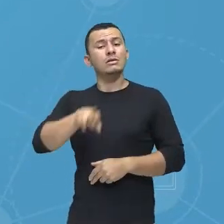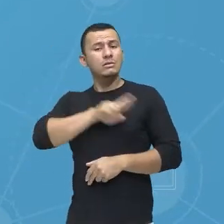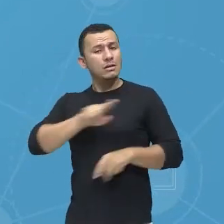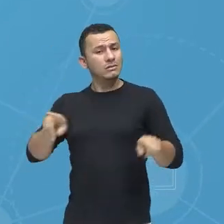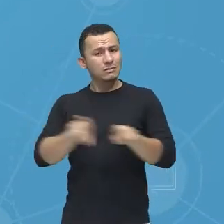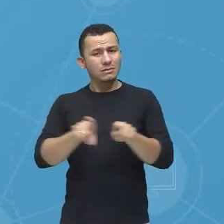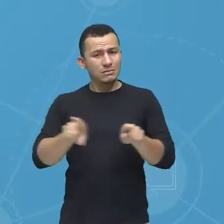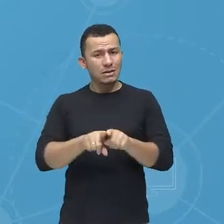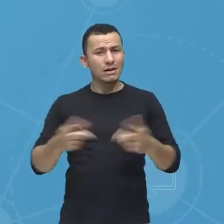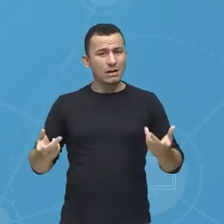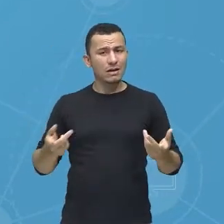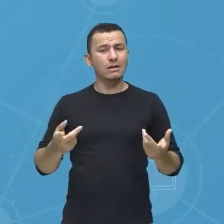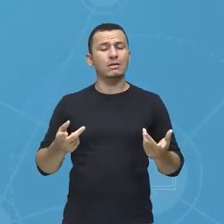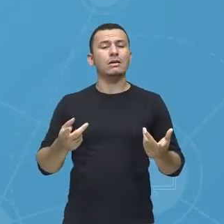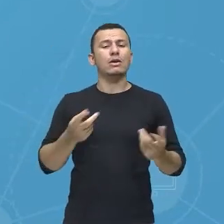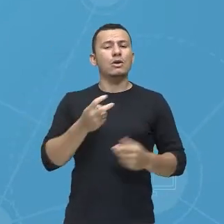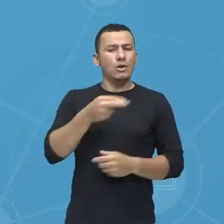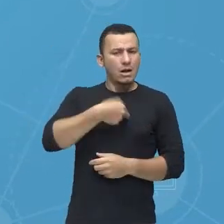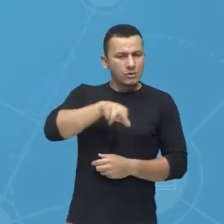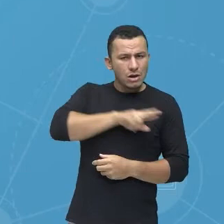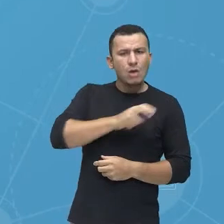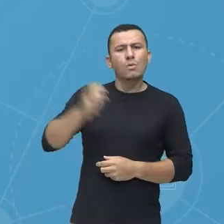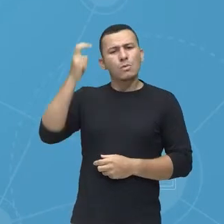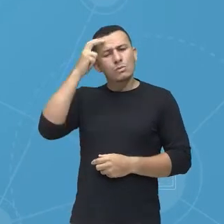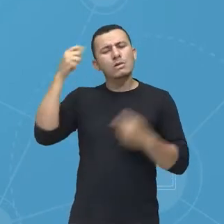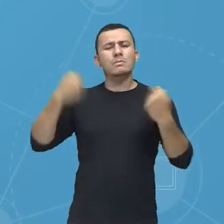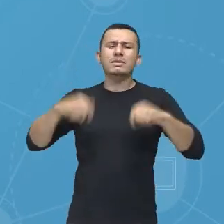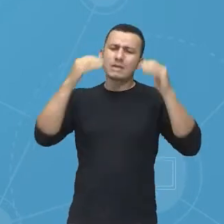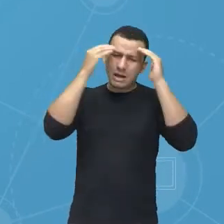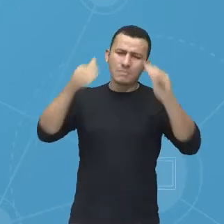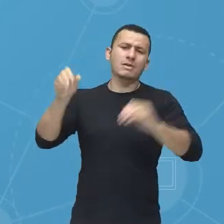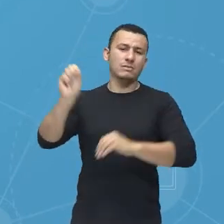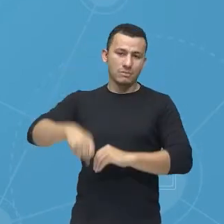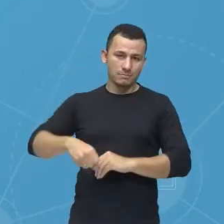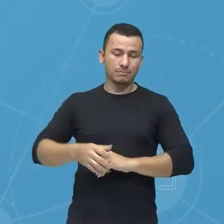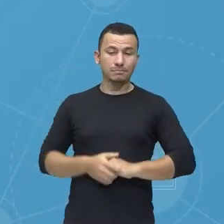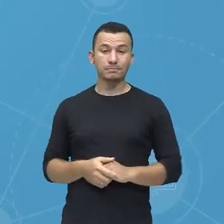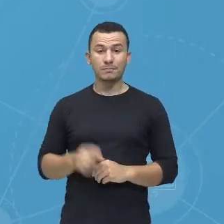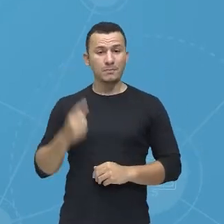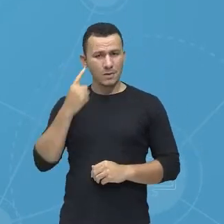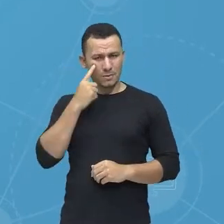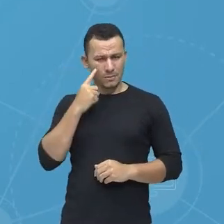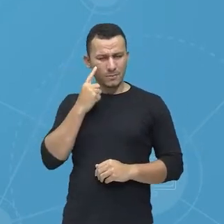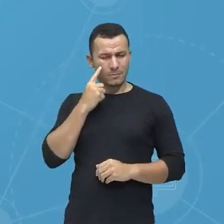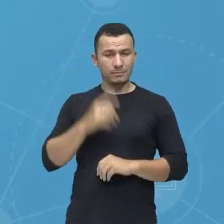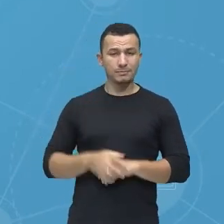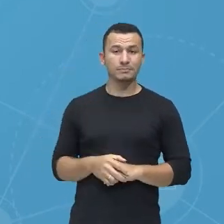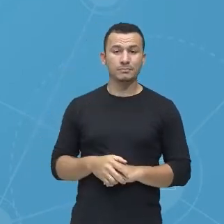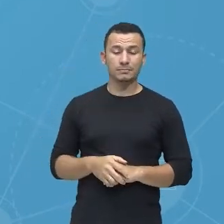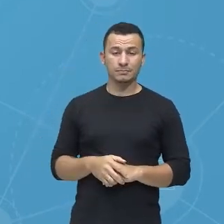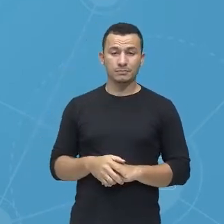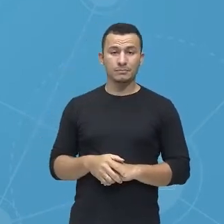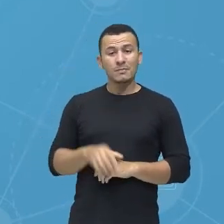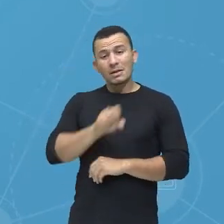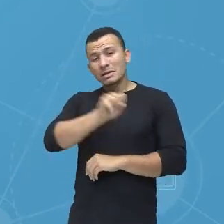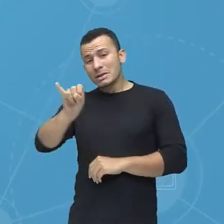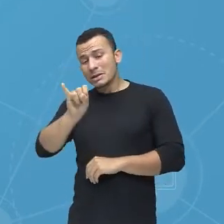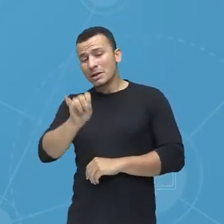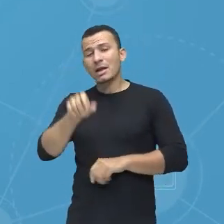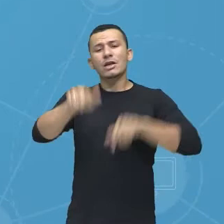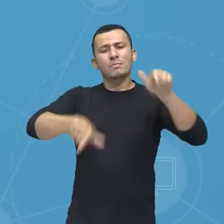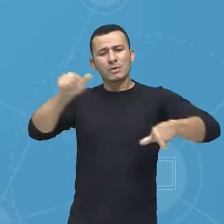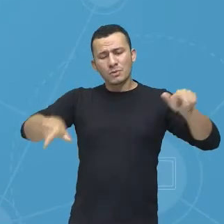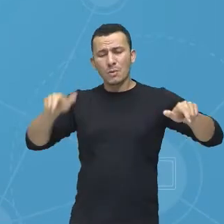e todas devem ser respeitadas. Vou dizer uma coisa para vocês. O dia que o ser humano